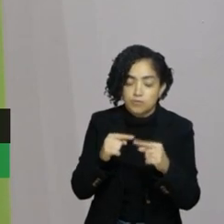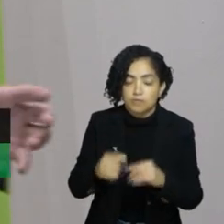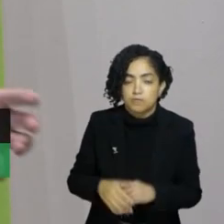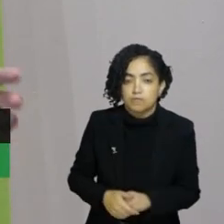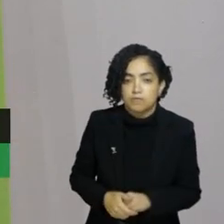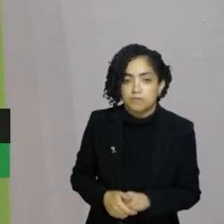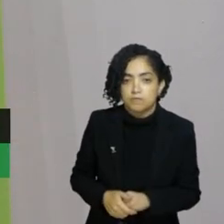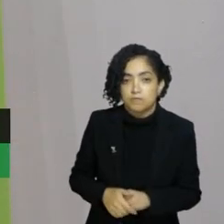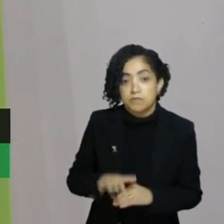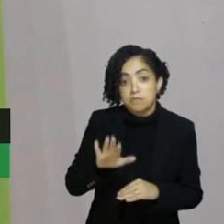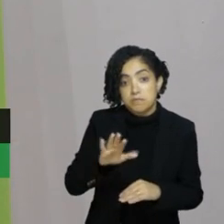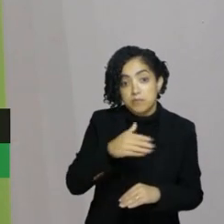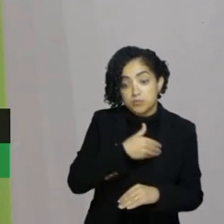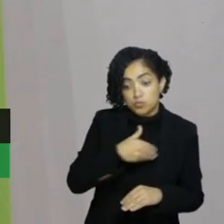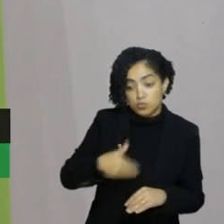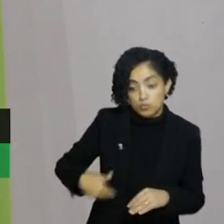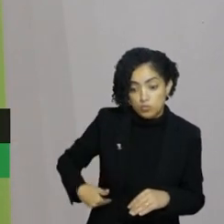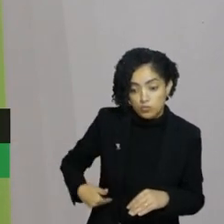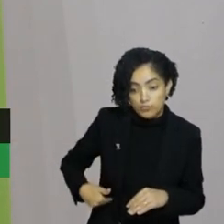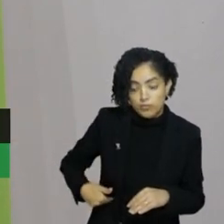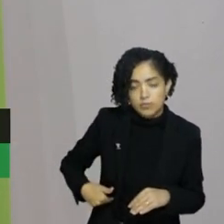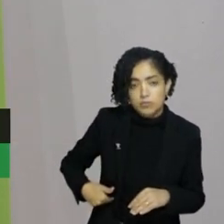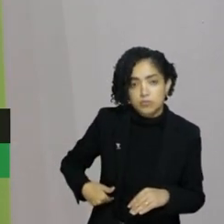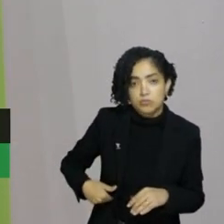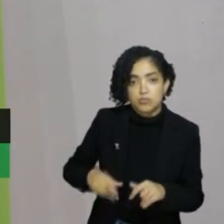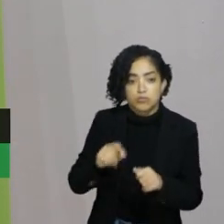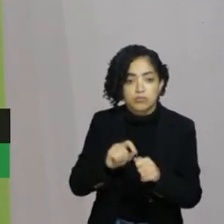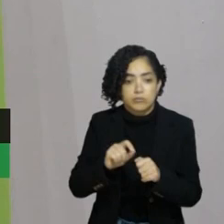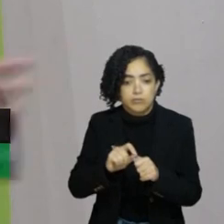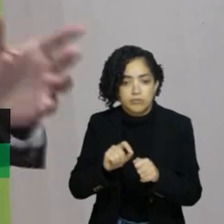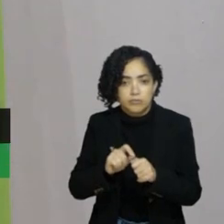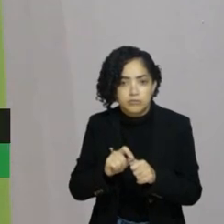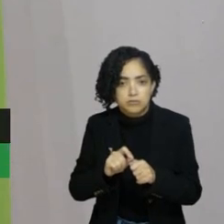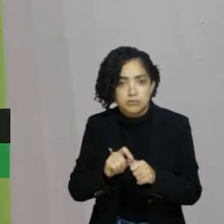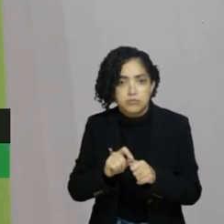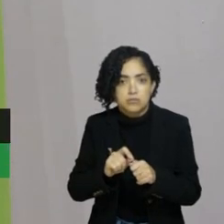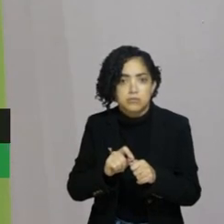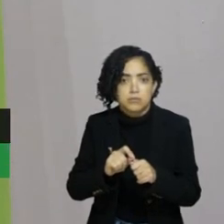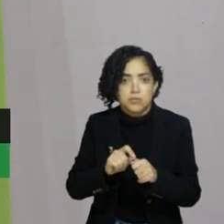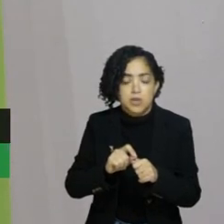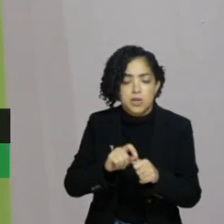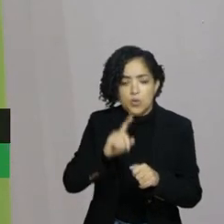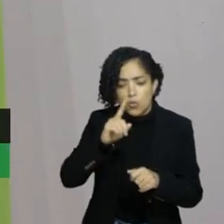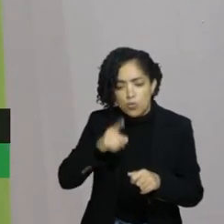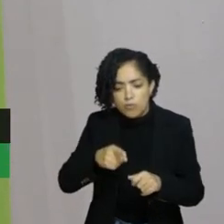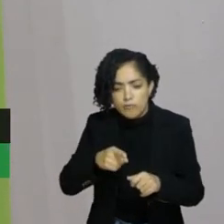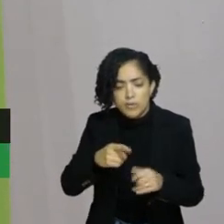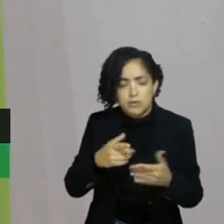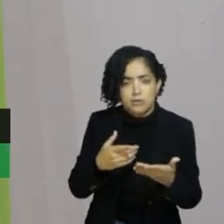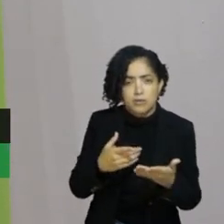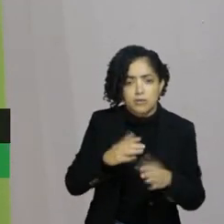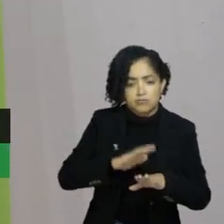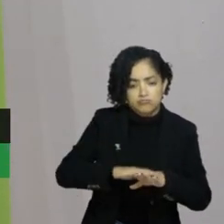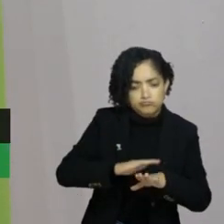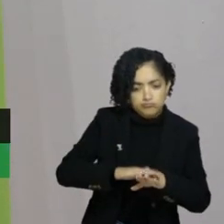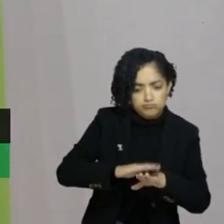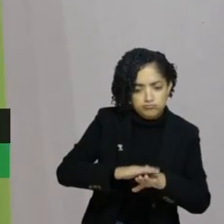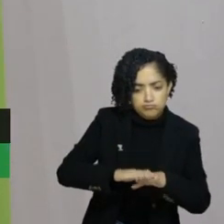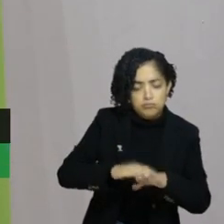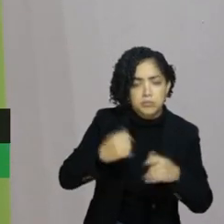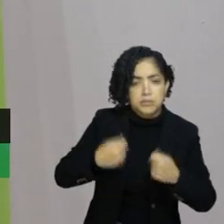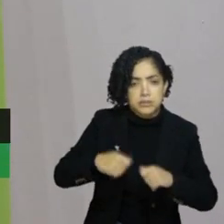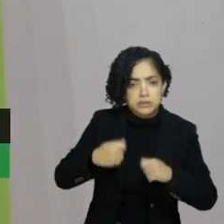E o governo quer governar a Defensoria Pública, quer governar? Não pode, gente. Autonomia.